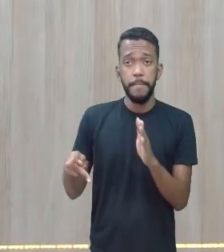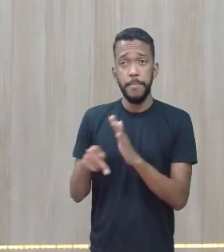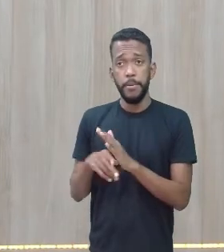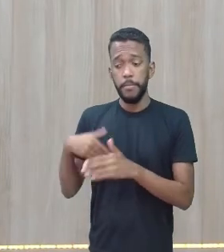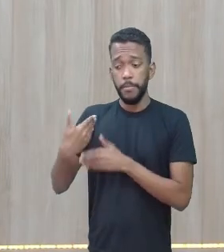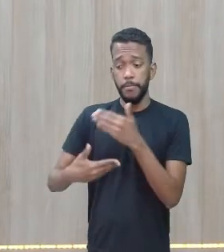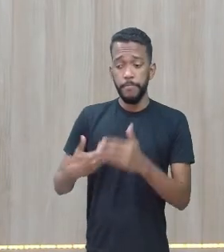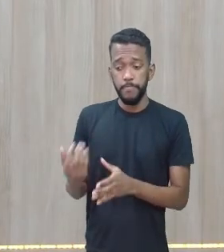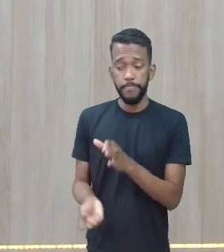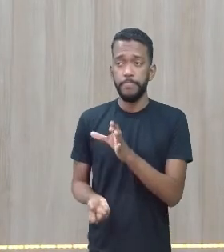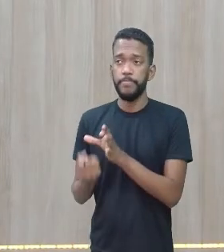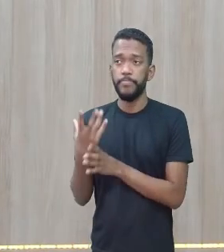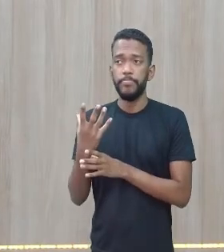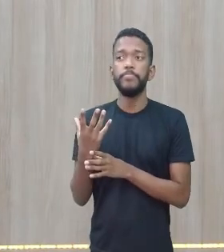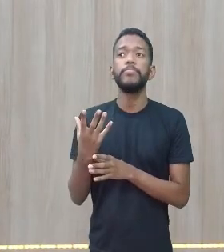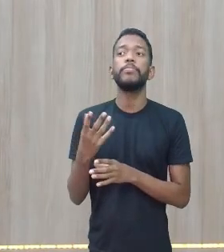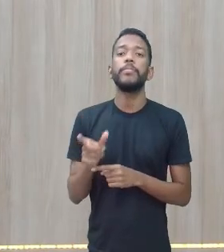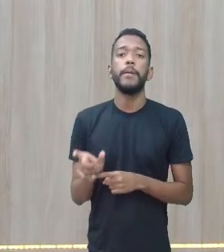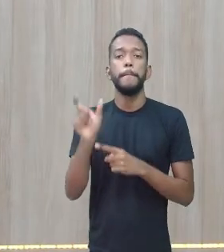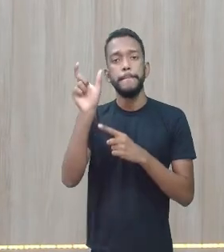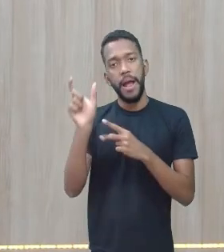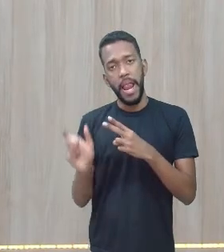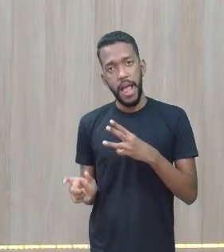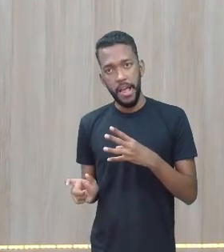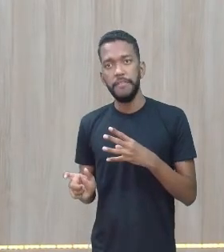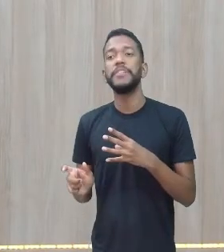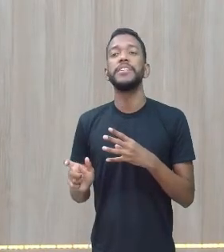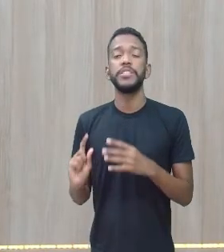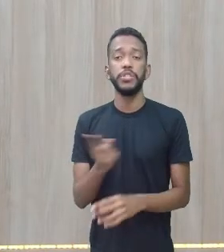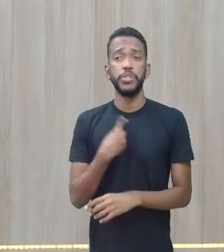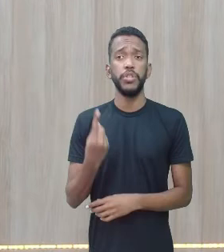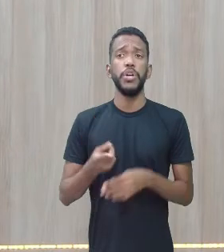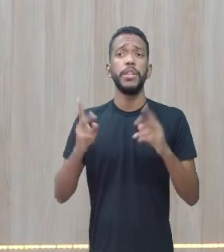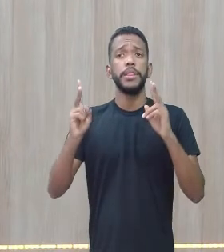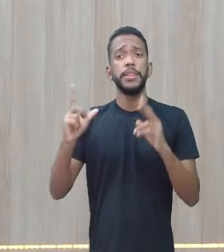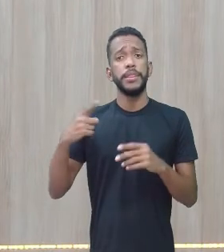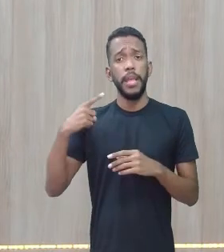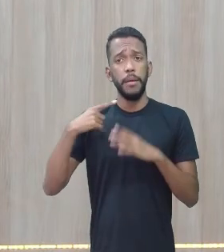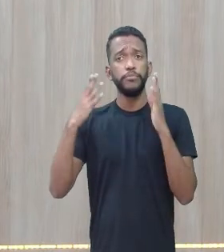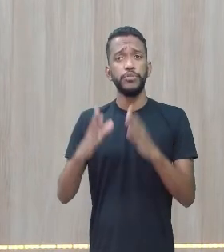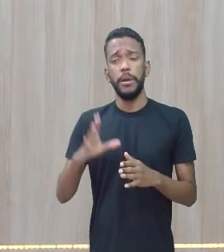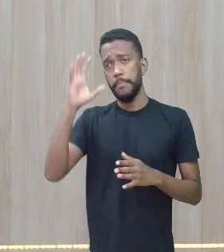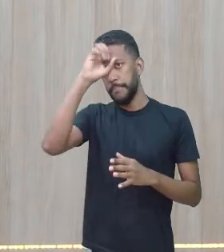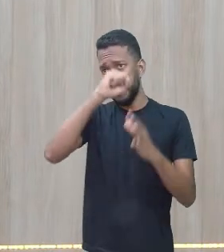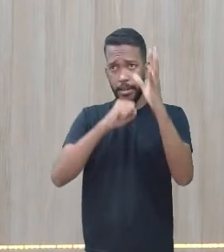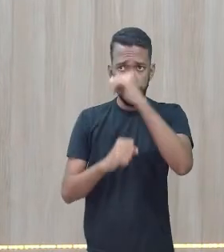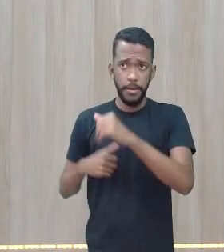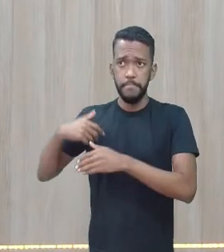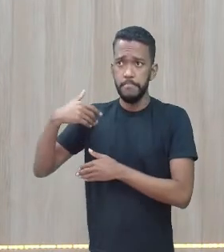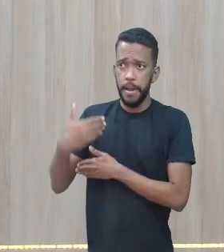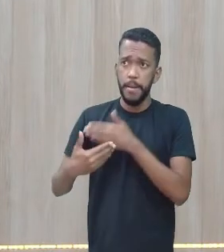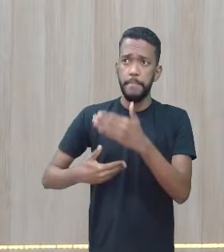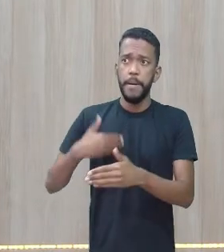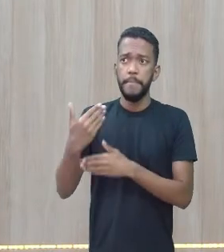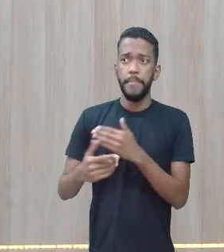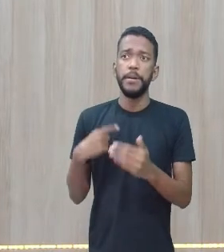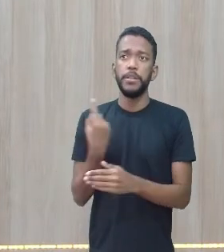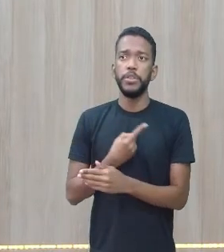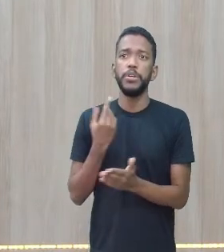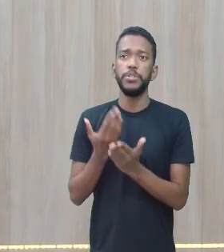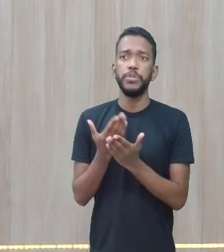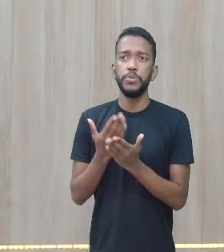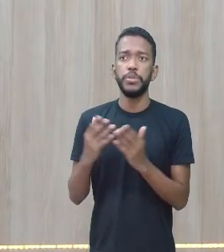de formação de palavras, nós temos muito a aprender. E aí nós